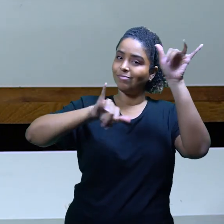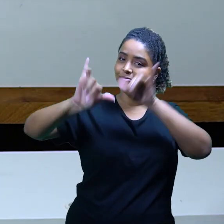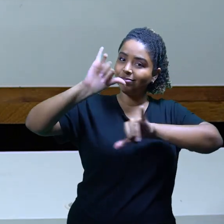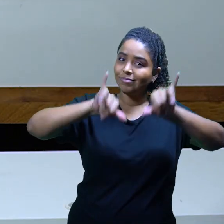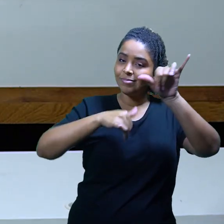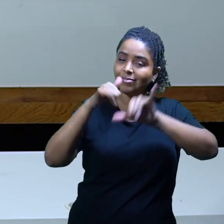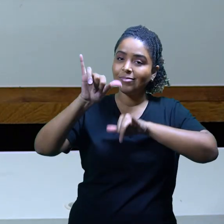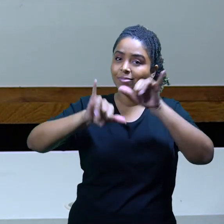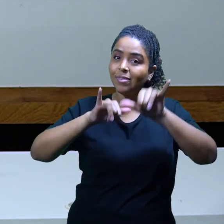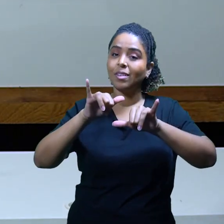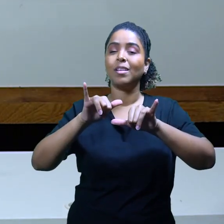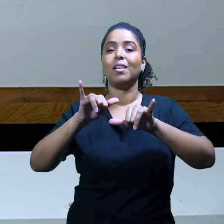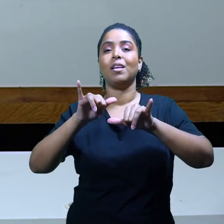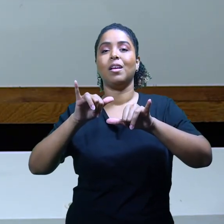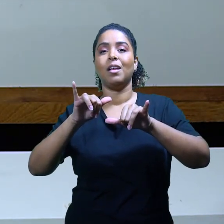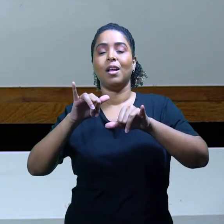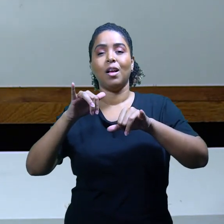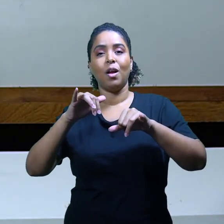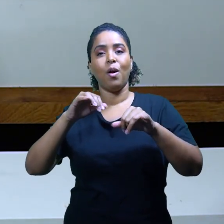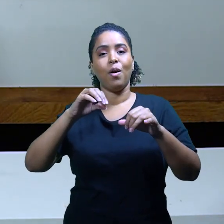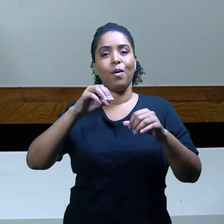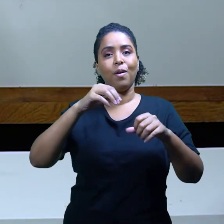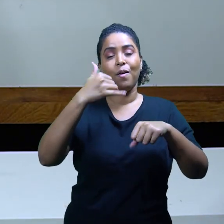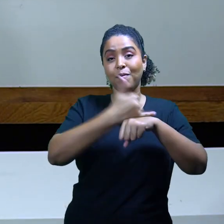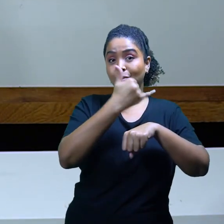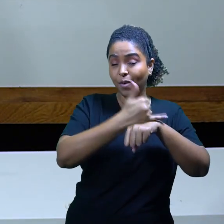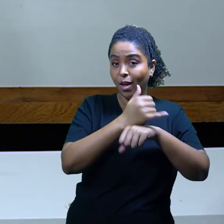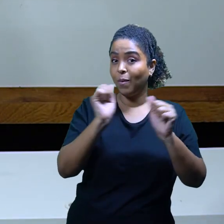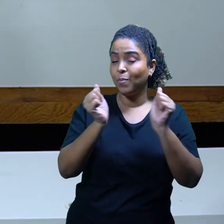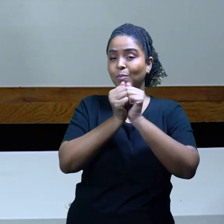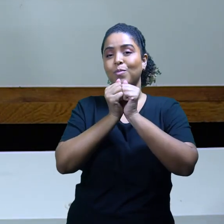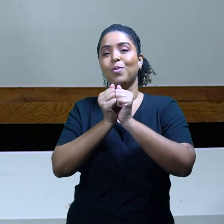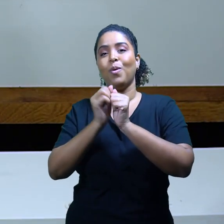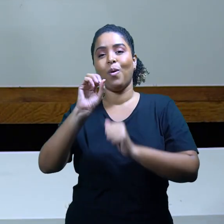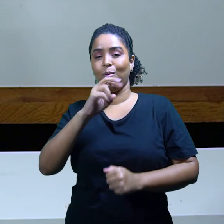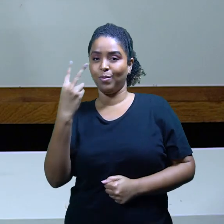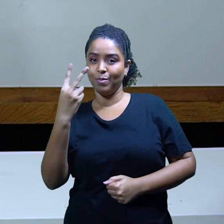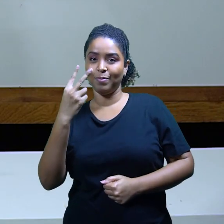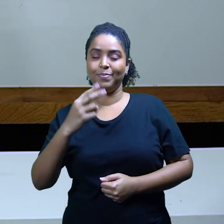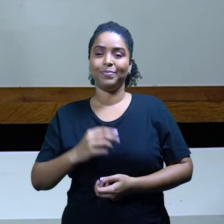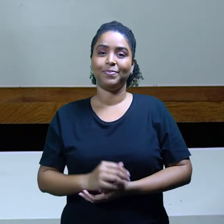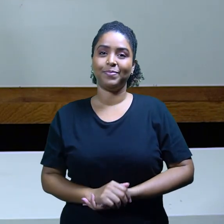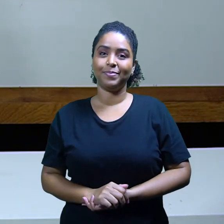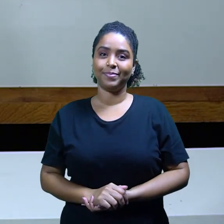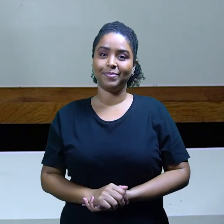que a reação de oxidação do ferro na presença de oxigênio.